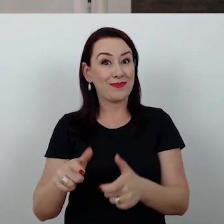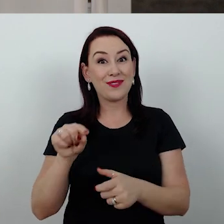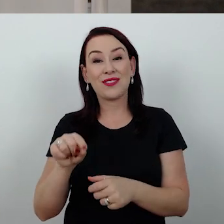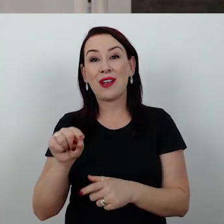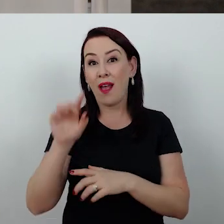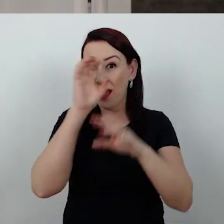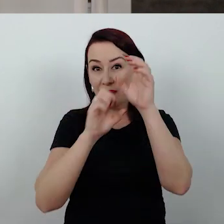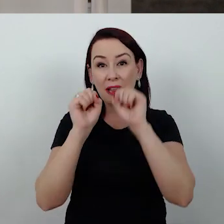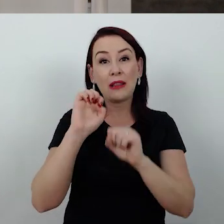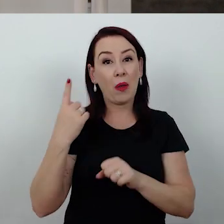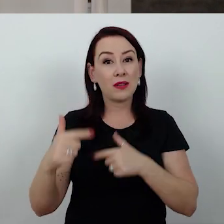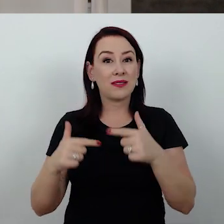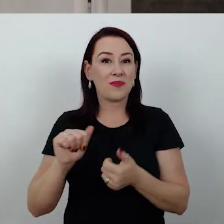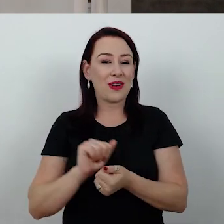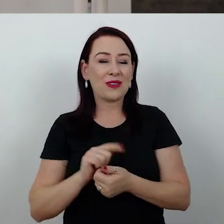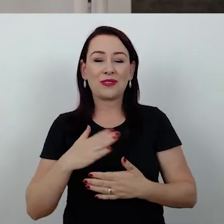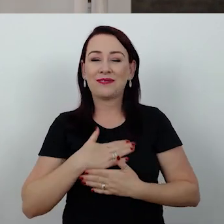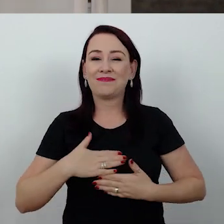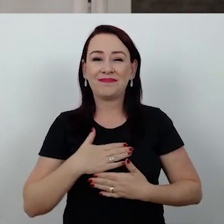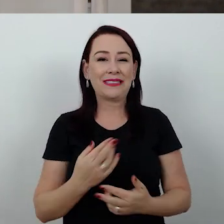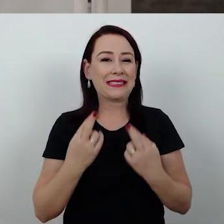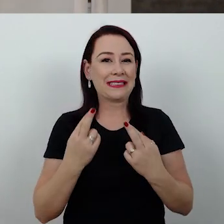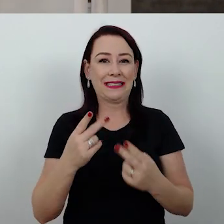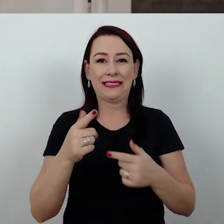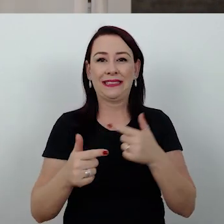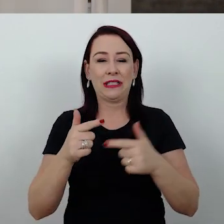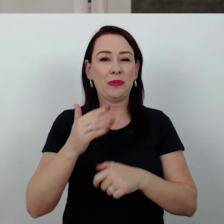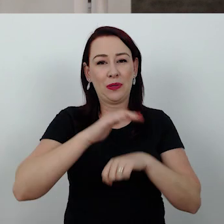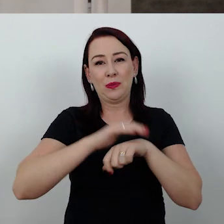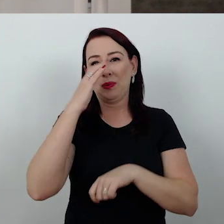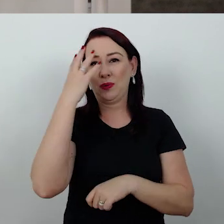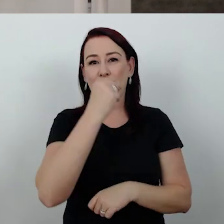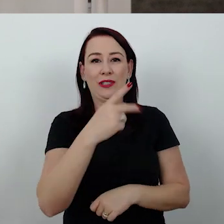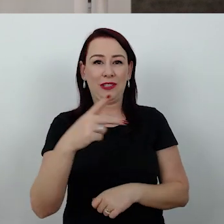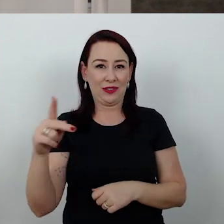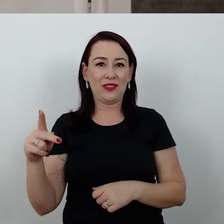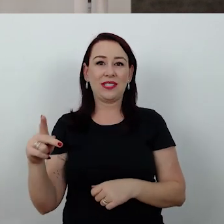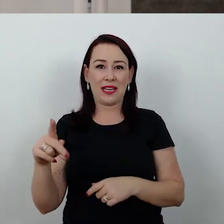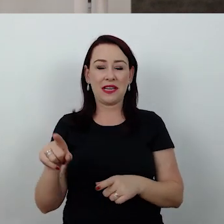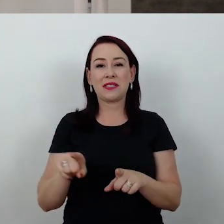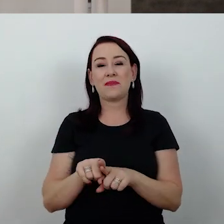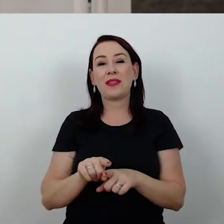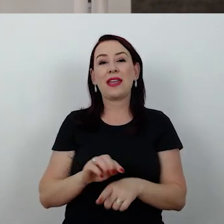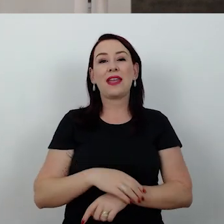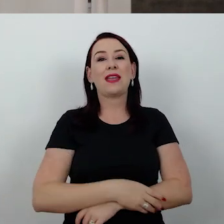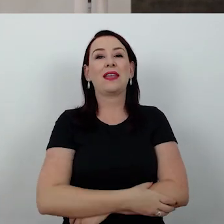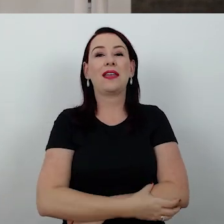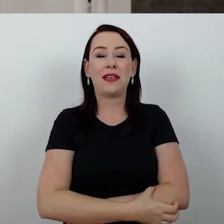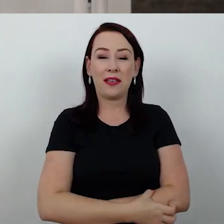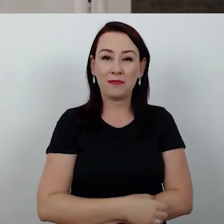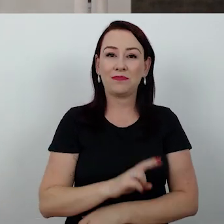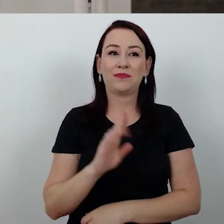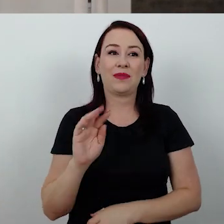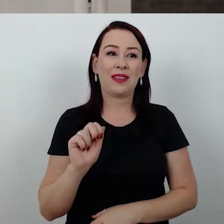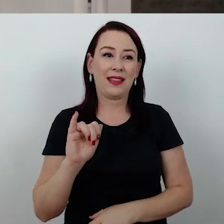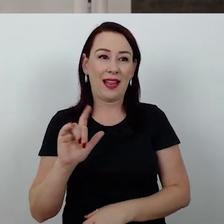atrás, e que foi muito importante para mim. Então, obrigado por esse convite. Vida longa, esse trabalho muito bonito que vocês fazem aqui.